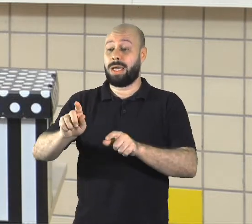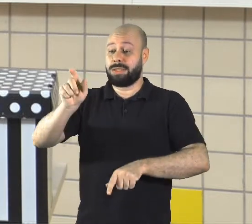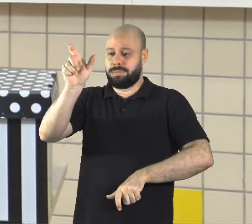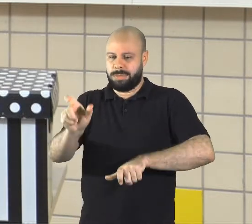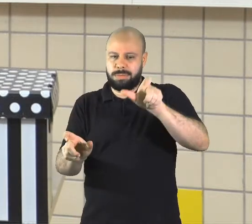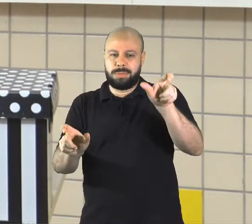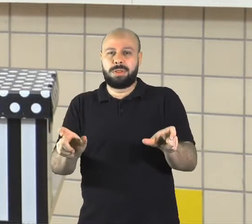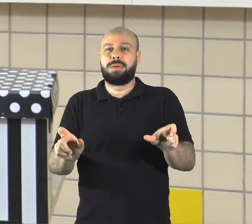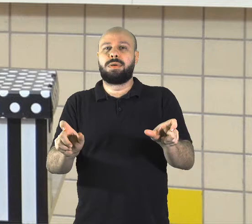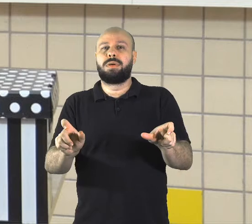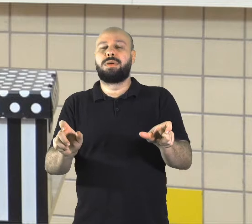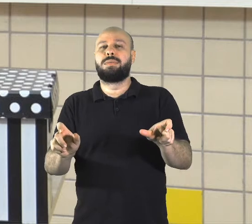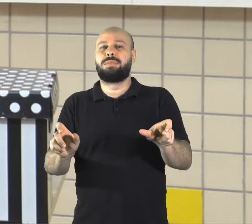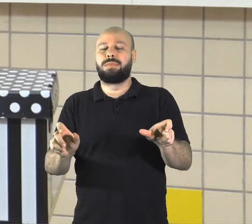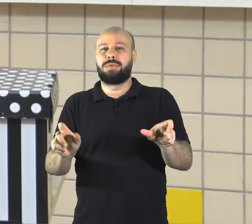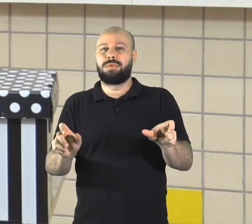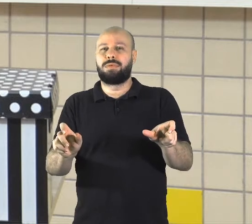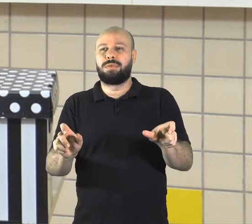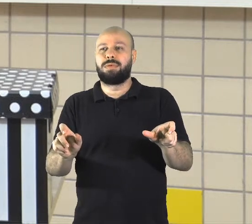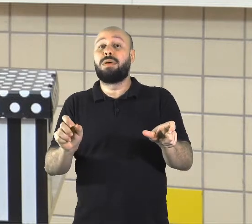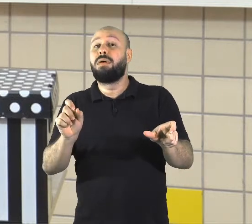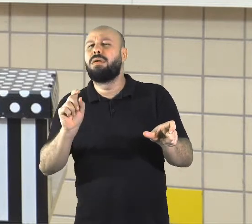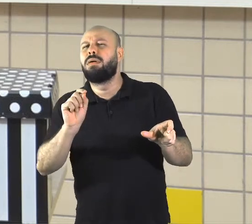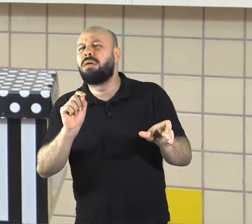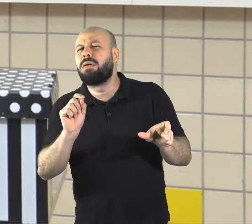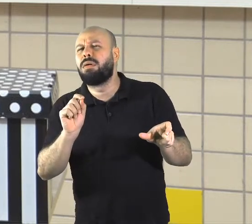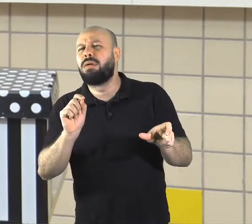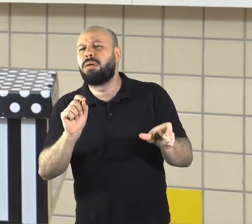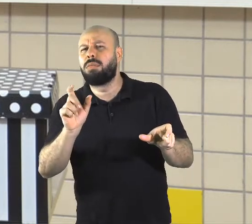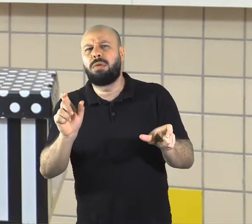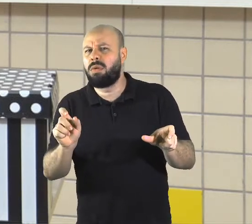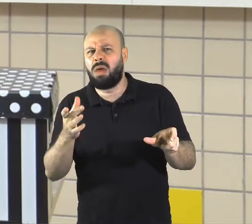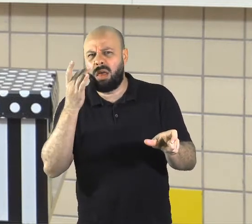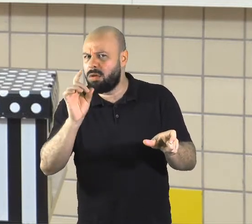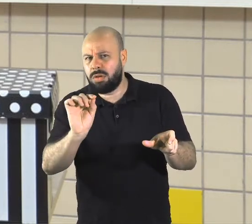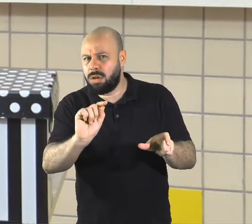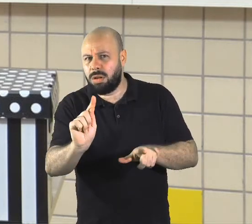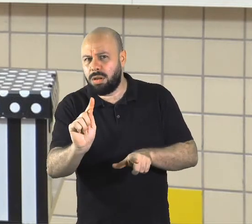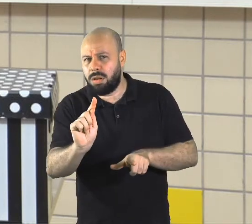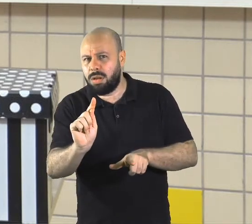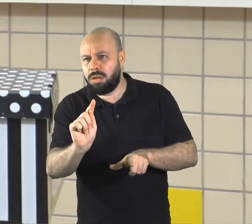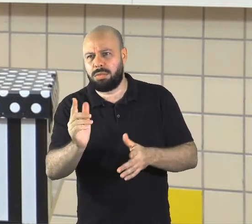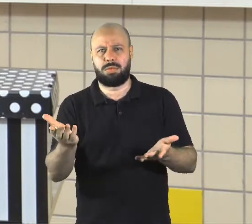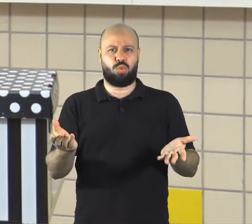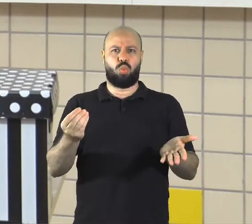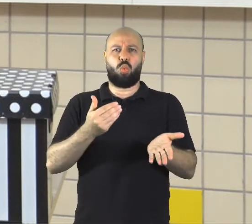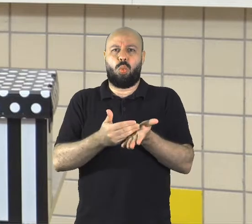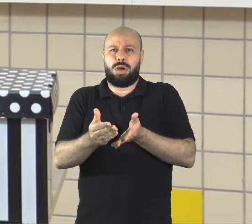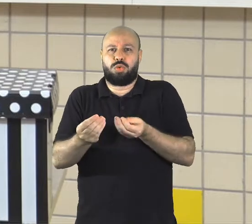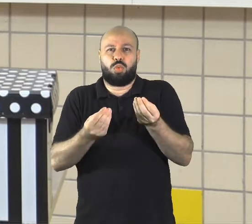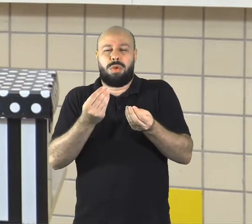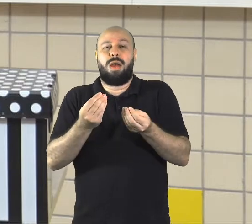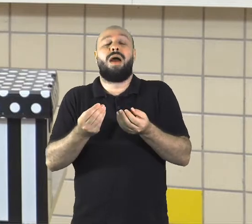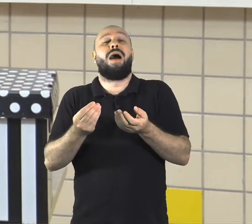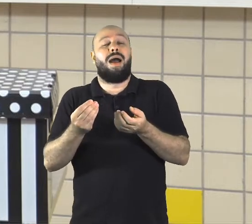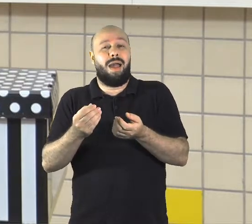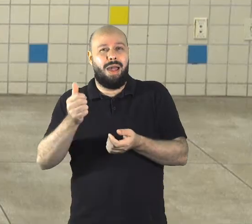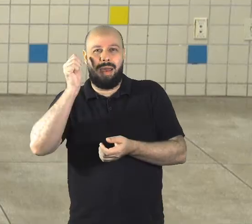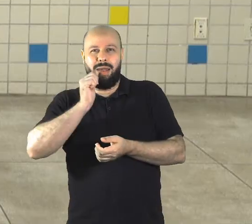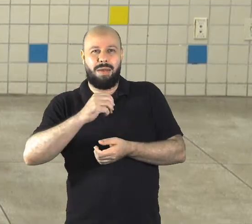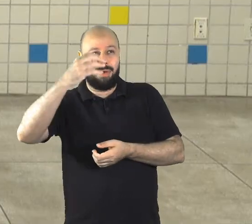texto. Isso mesmo, era o... Quem? Não prestou atenção? Olha como que começa. A ratinha com coroa